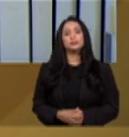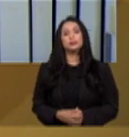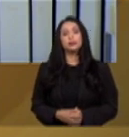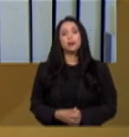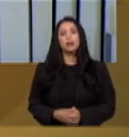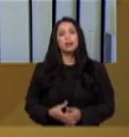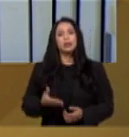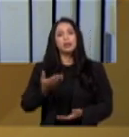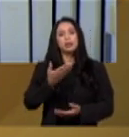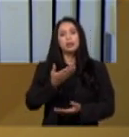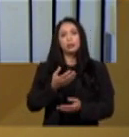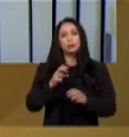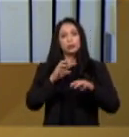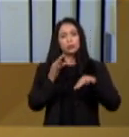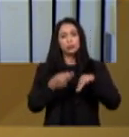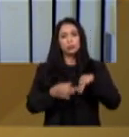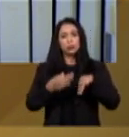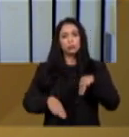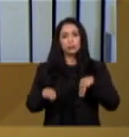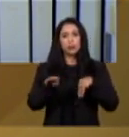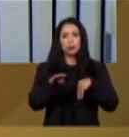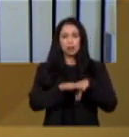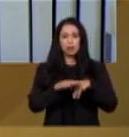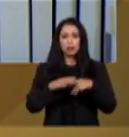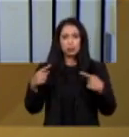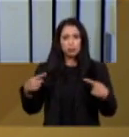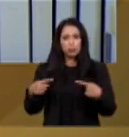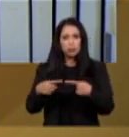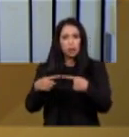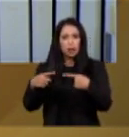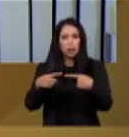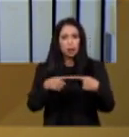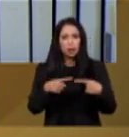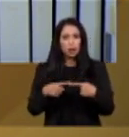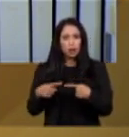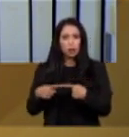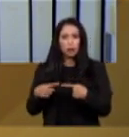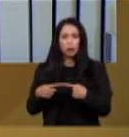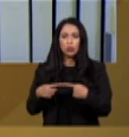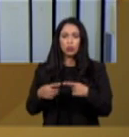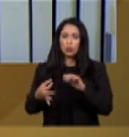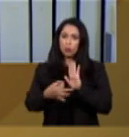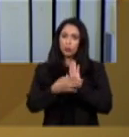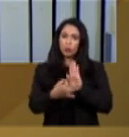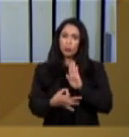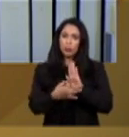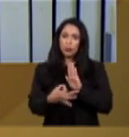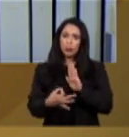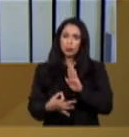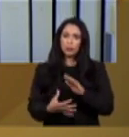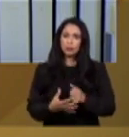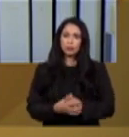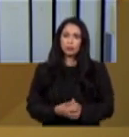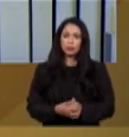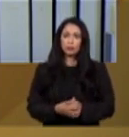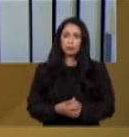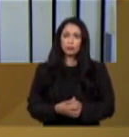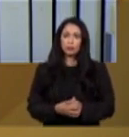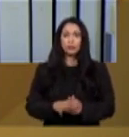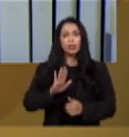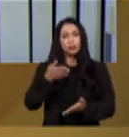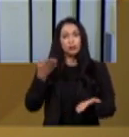Os colegas que acompanharam o relator se colocam de acordo com essa proposição. Eu proclamo que